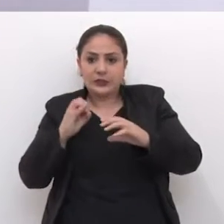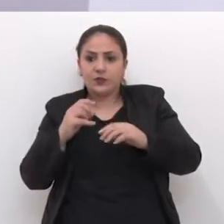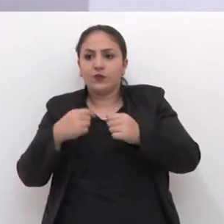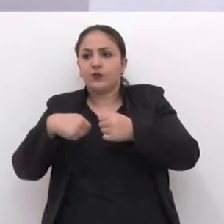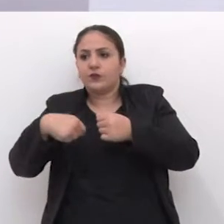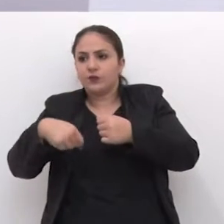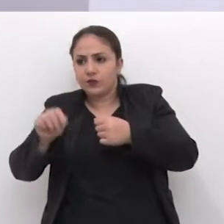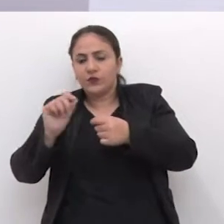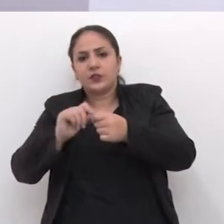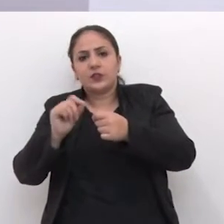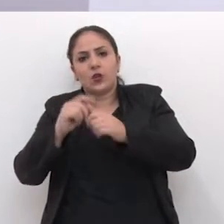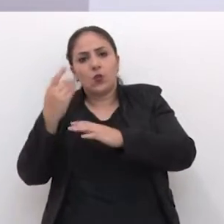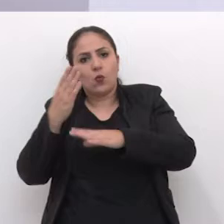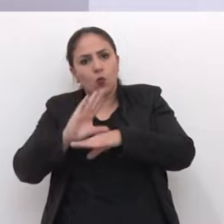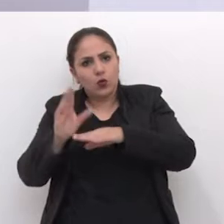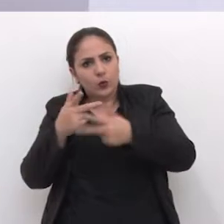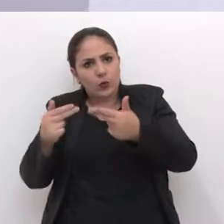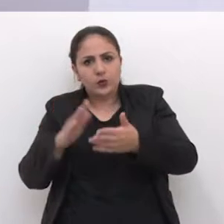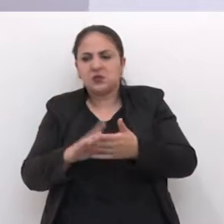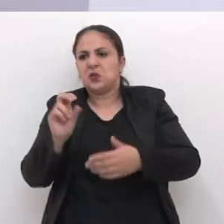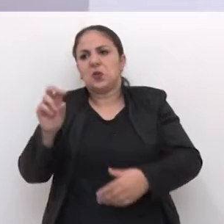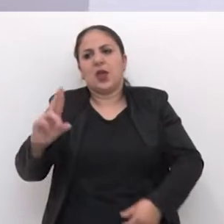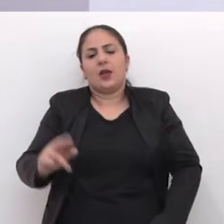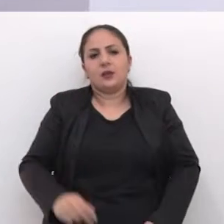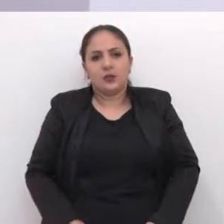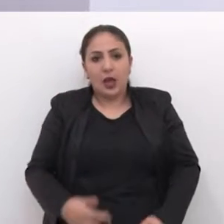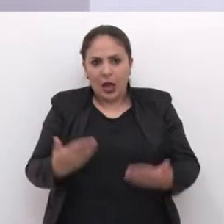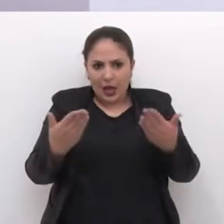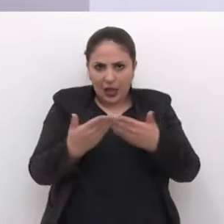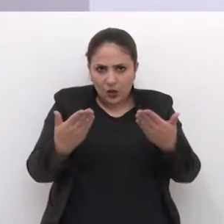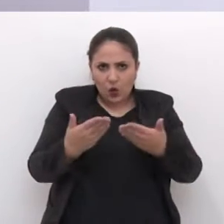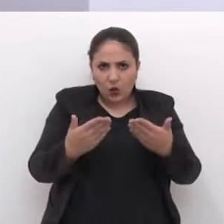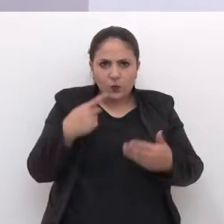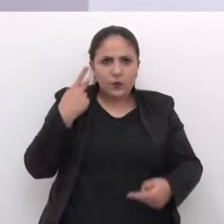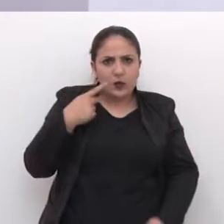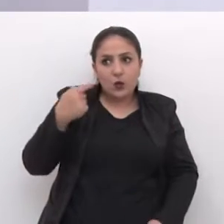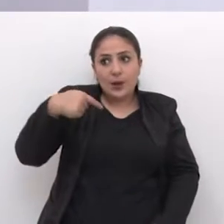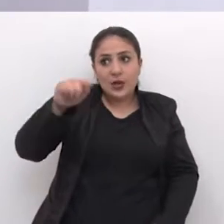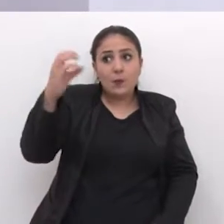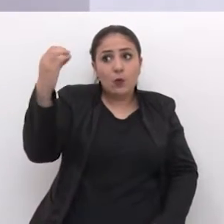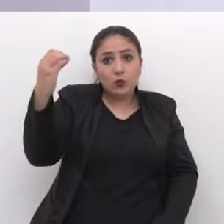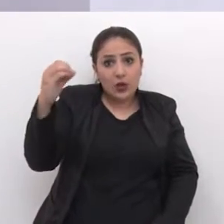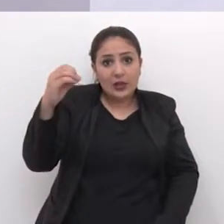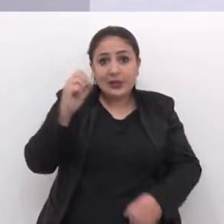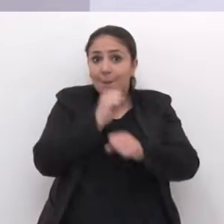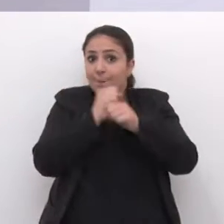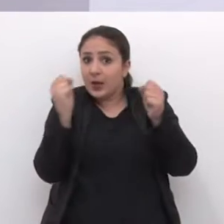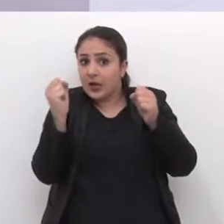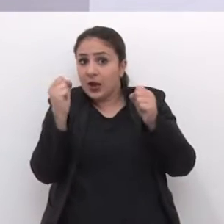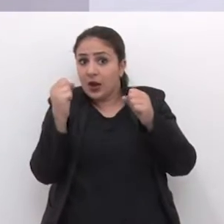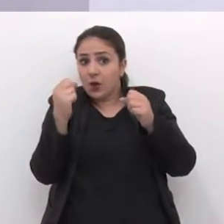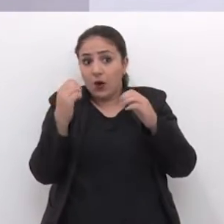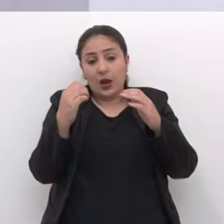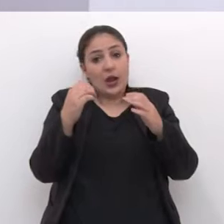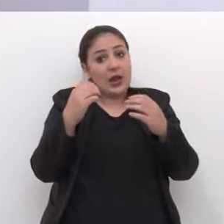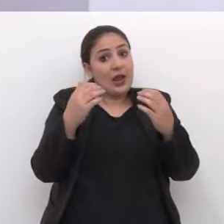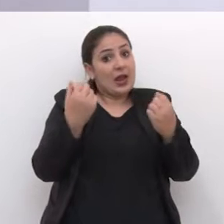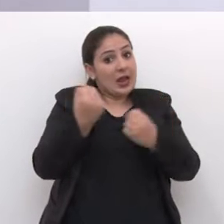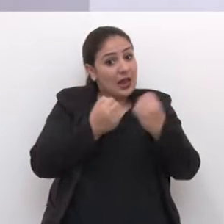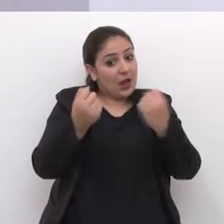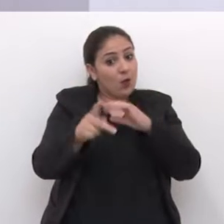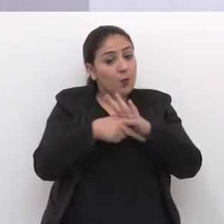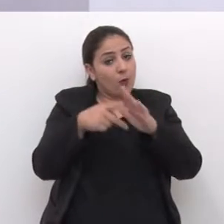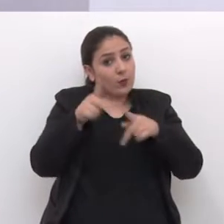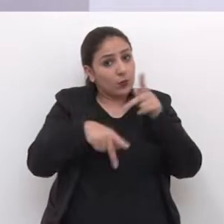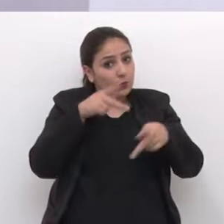tem que ir fazer algum curso, alguma coisa, é esse preço. Agora, uma diária de um vereador ir na capital do estado de manhã cedo, com o carro do